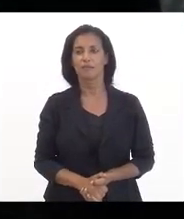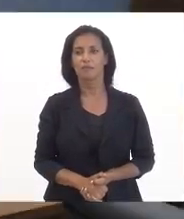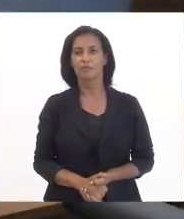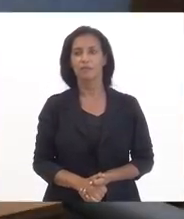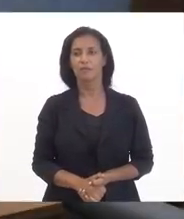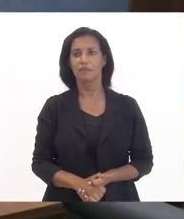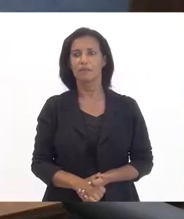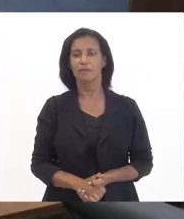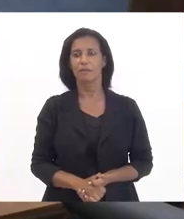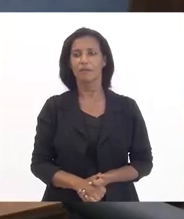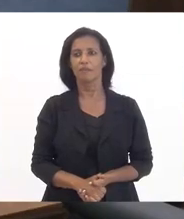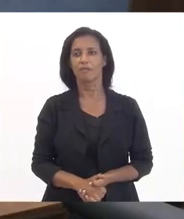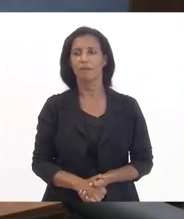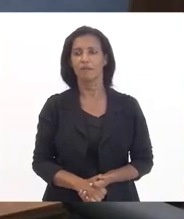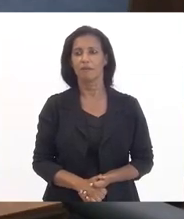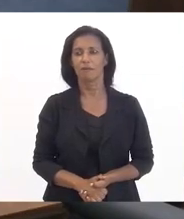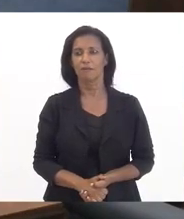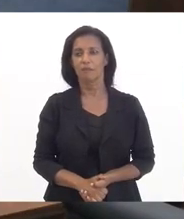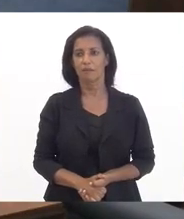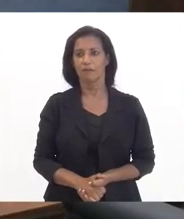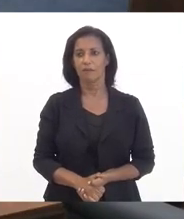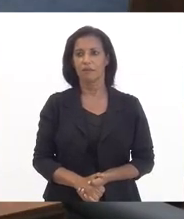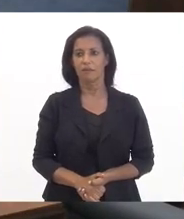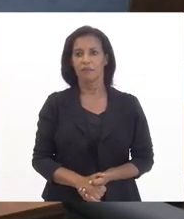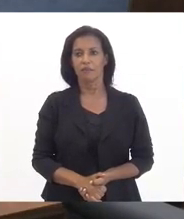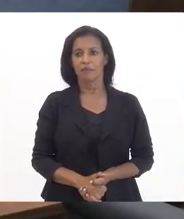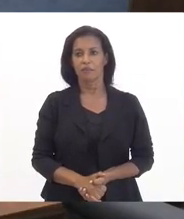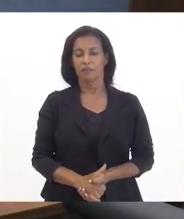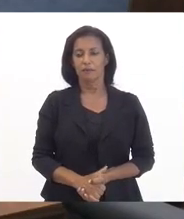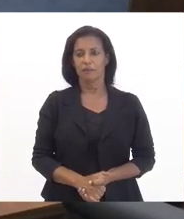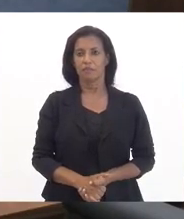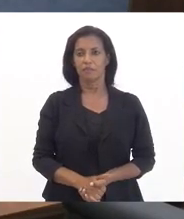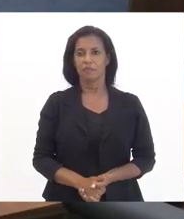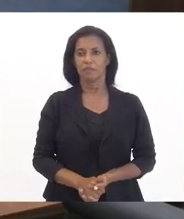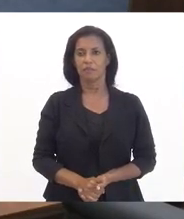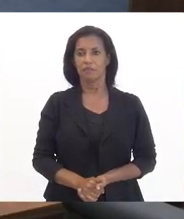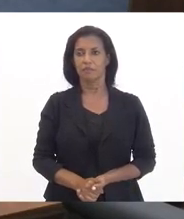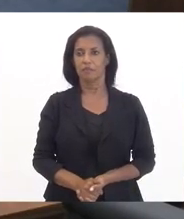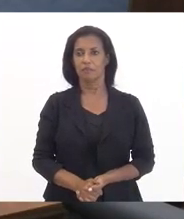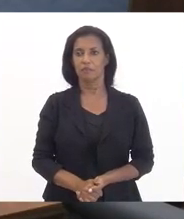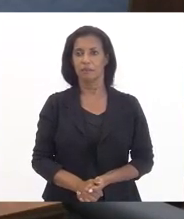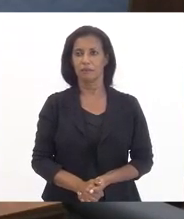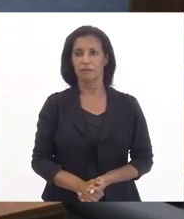É o 4107. Estou esperando esse, 4127. Não, 4107.